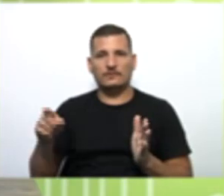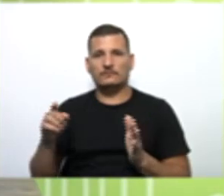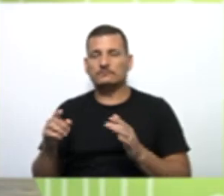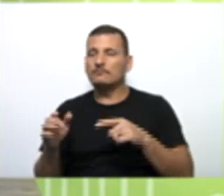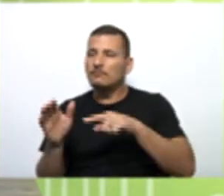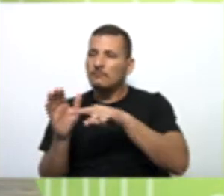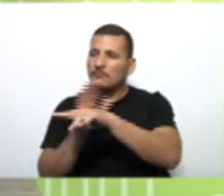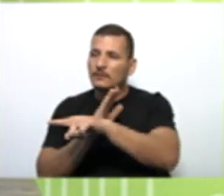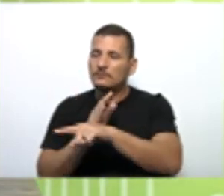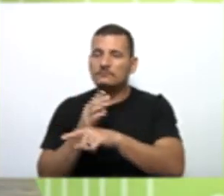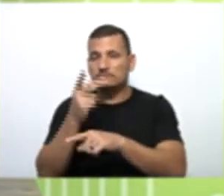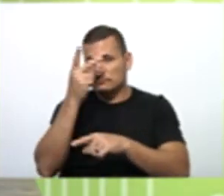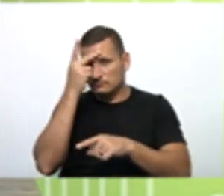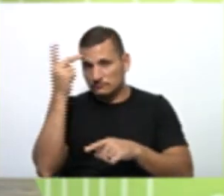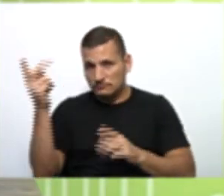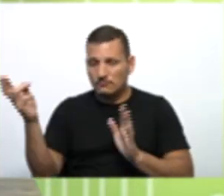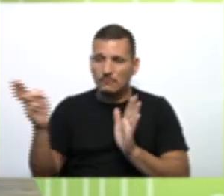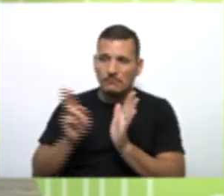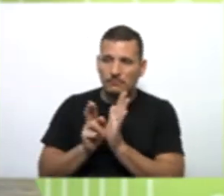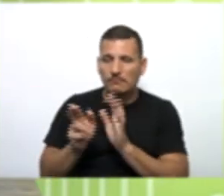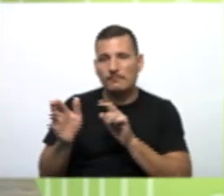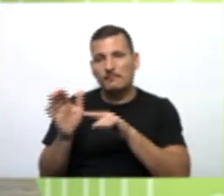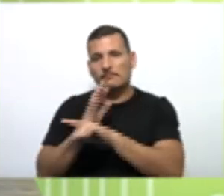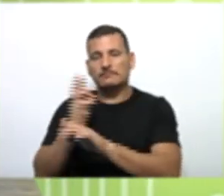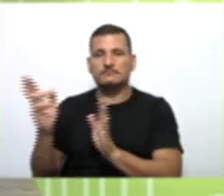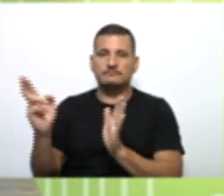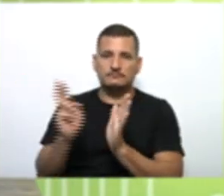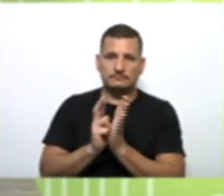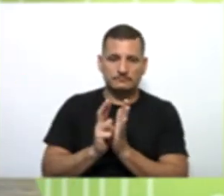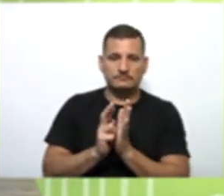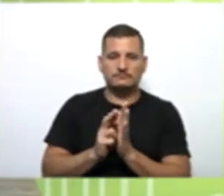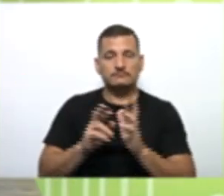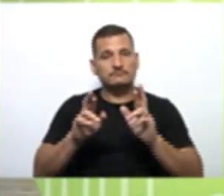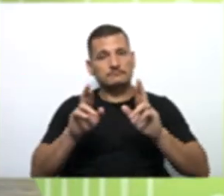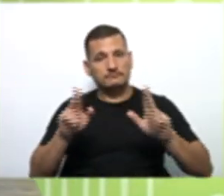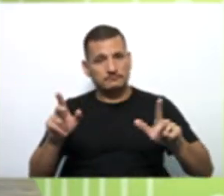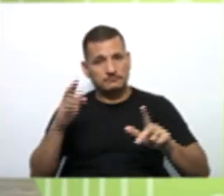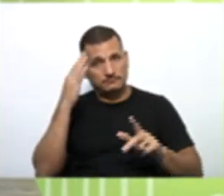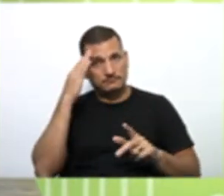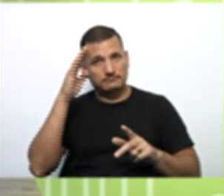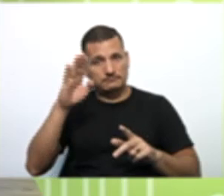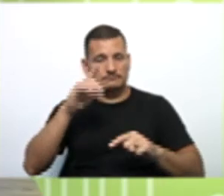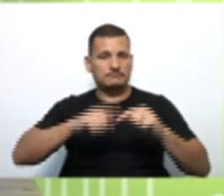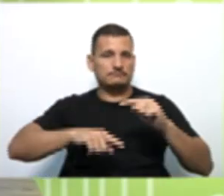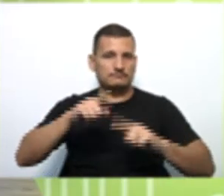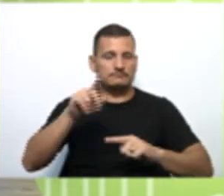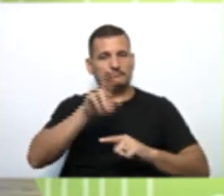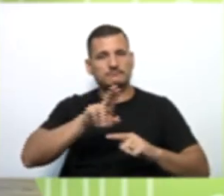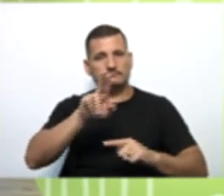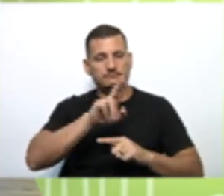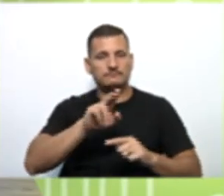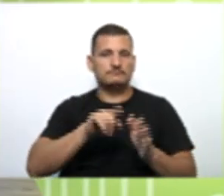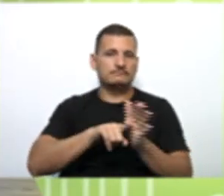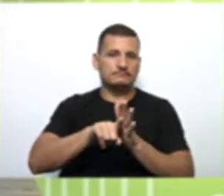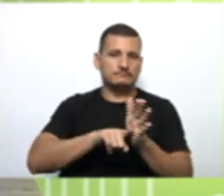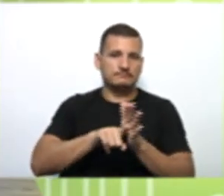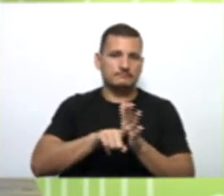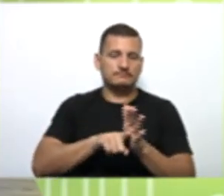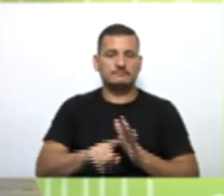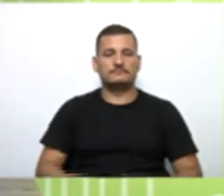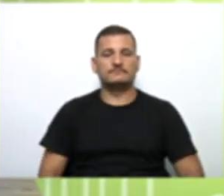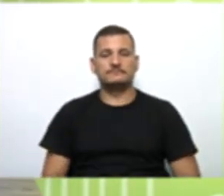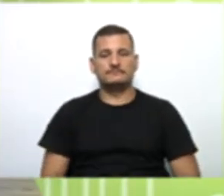a pessoa e responde automaticamente. Então, essa é a diferença, são os principais instrumentos utilizados. Vamos